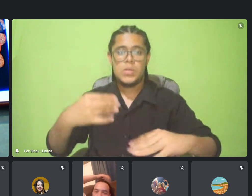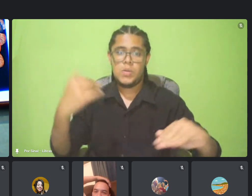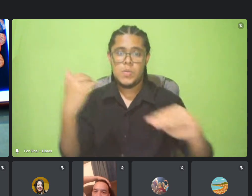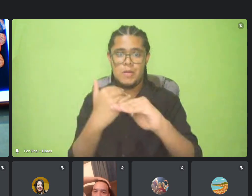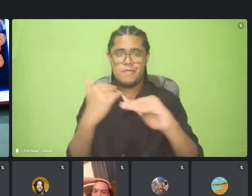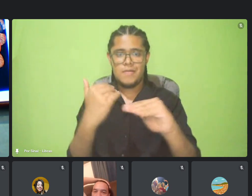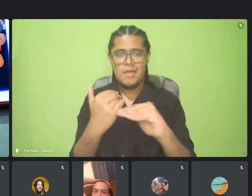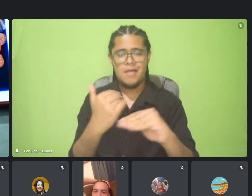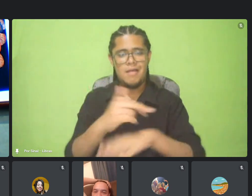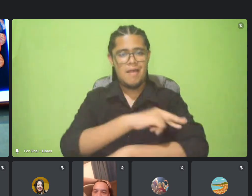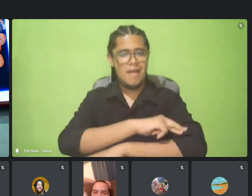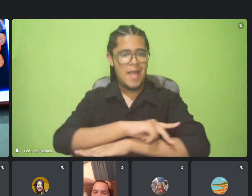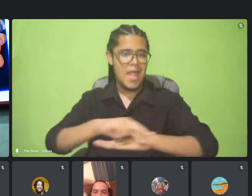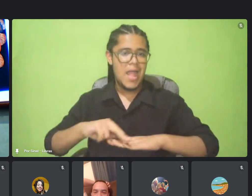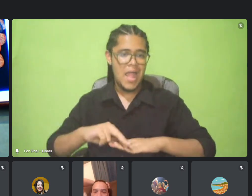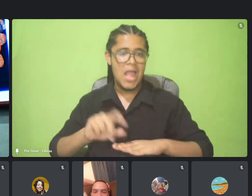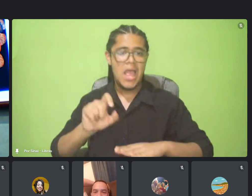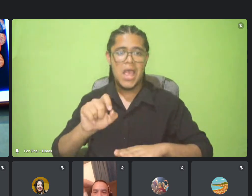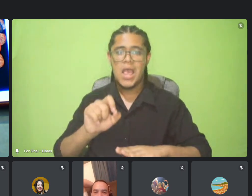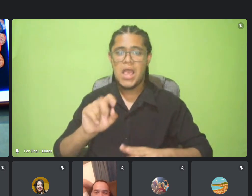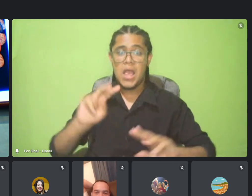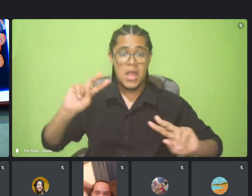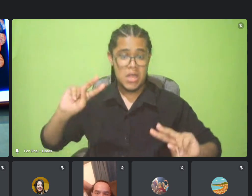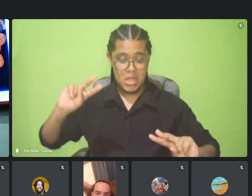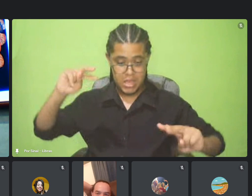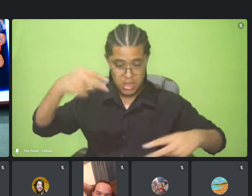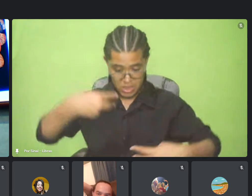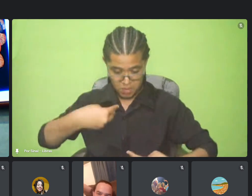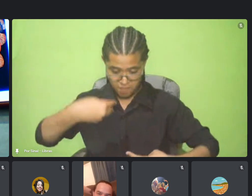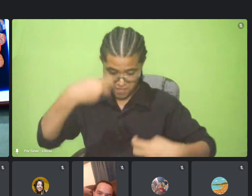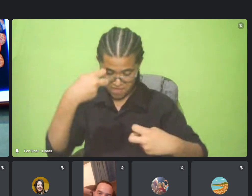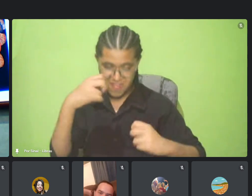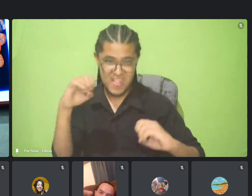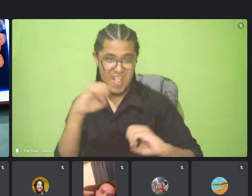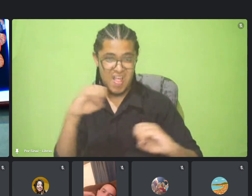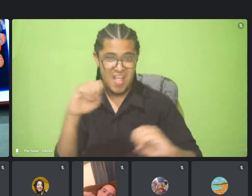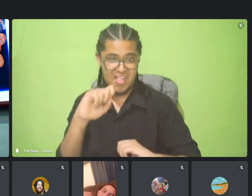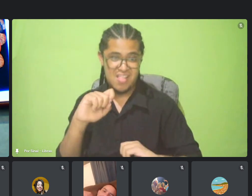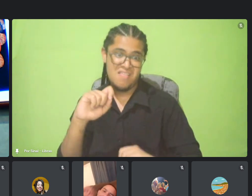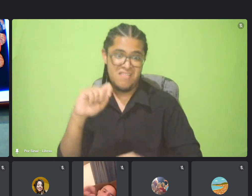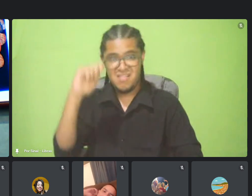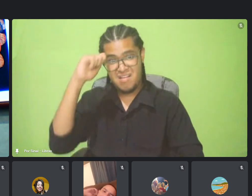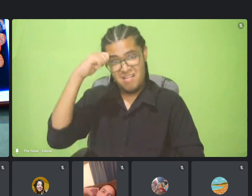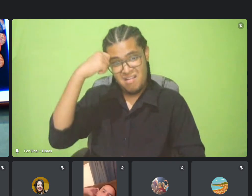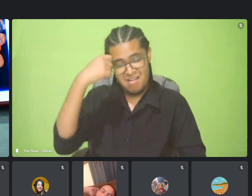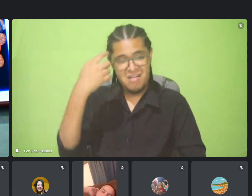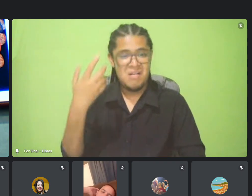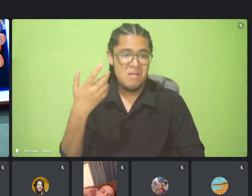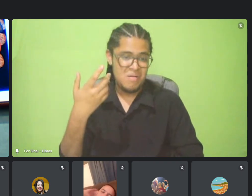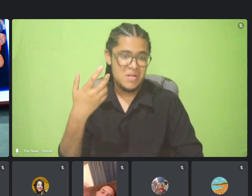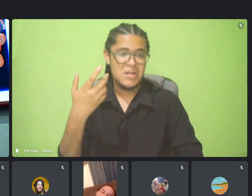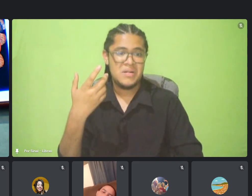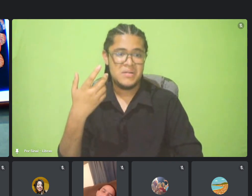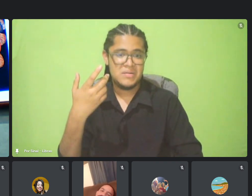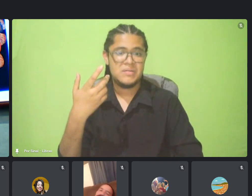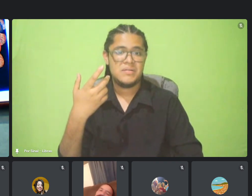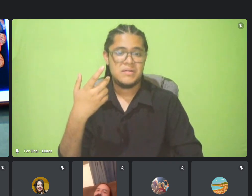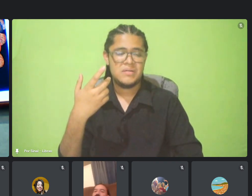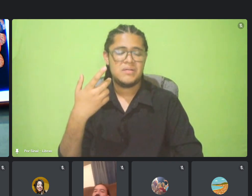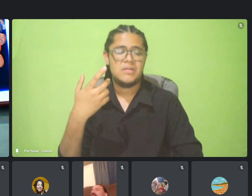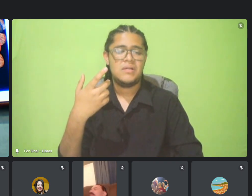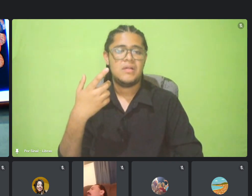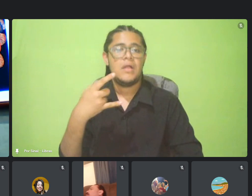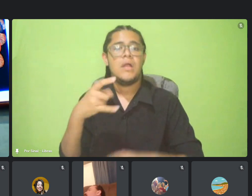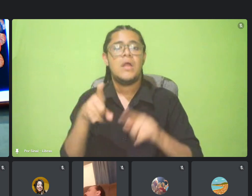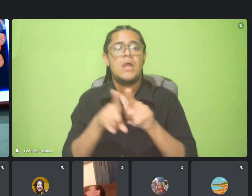racial que nele não se identificava como raça. Então, é complicado. Mas assim, eu falei isso, não é nem por mim, porque você pode ter